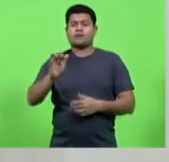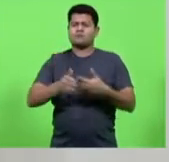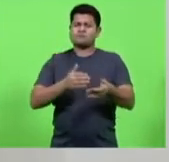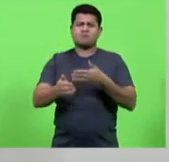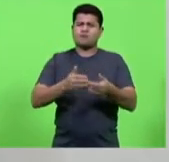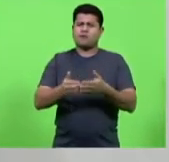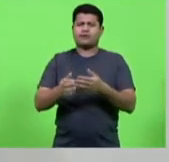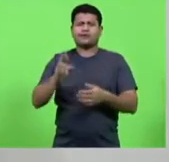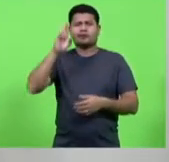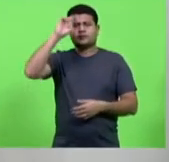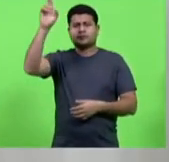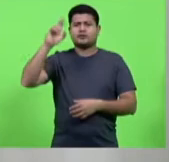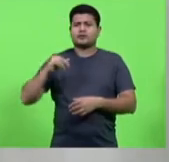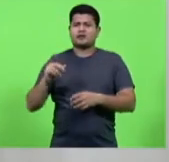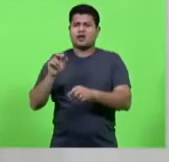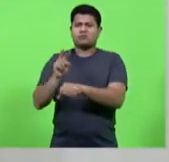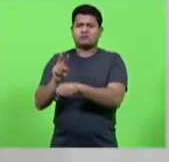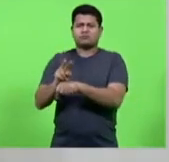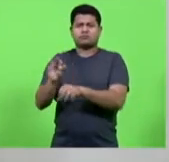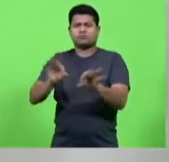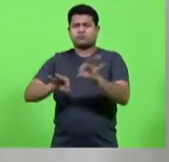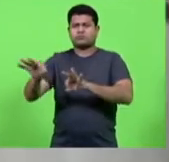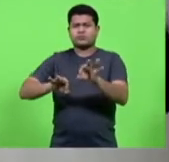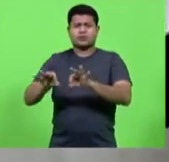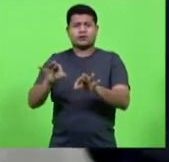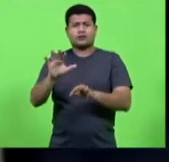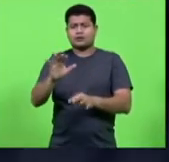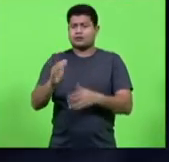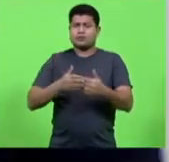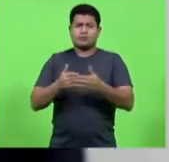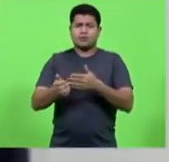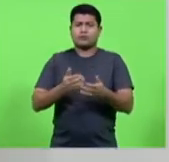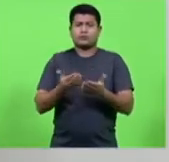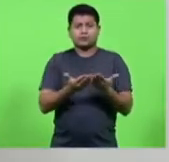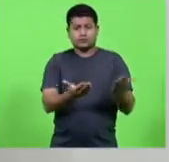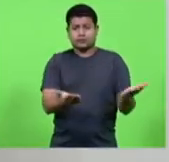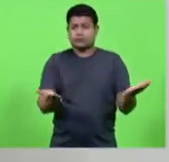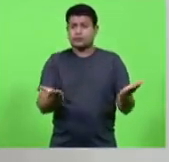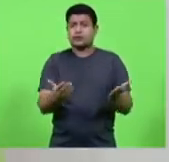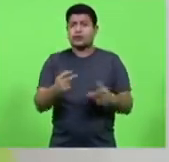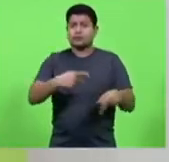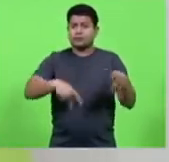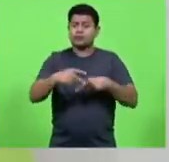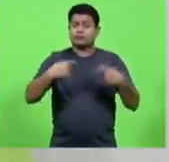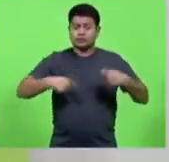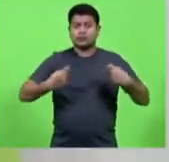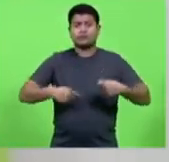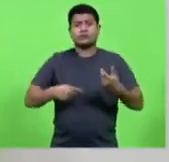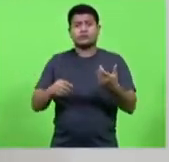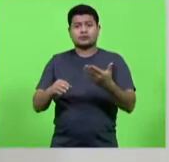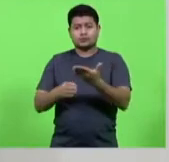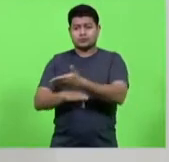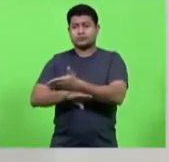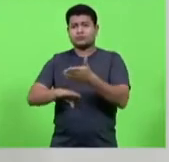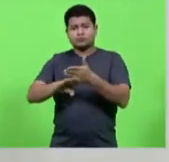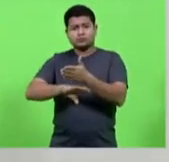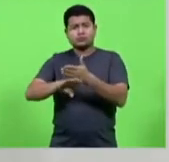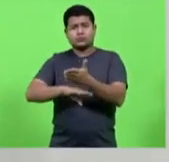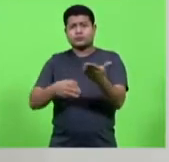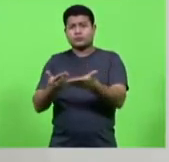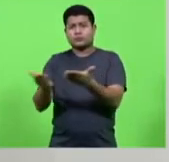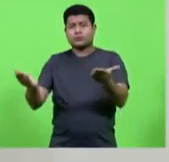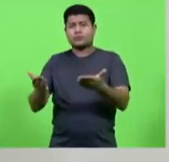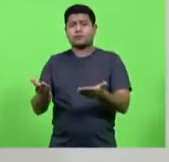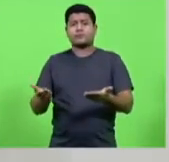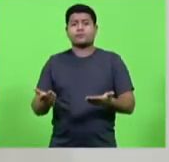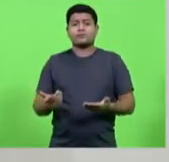que usam elas. Então, precisamos, sim, desses investimentos. E é lógico, pedindo que o governo do Estado olhe por todas as nossas rodovias